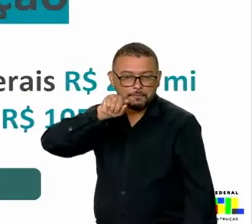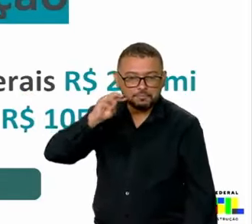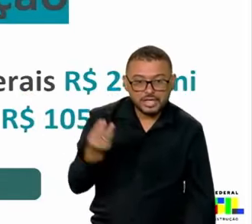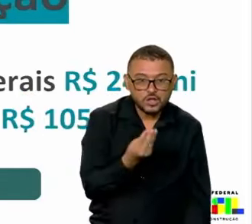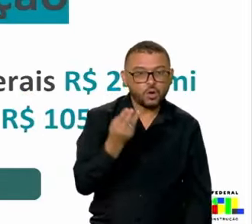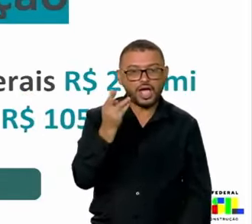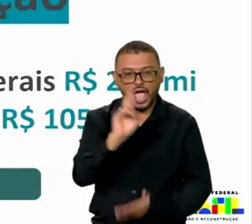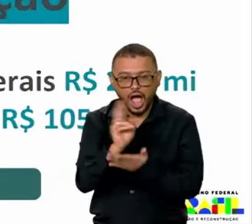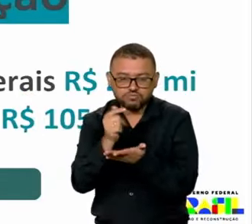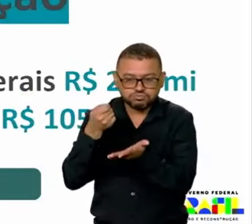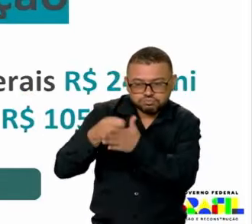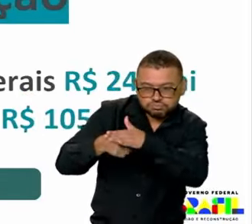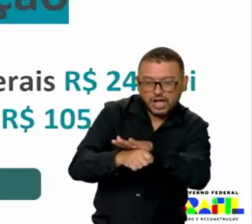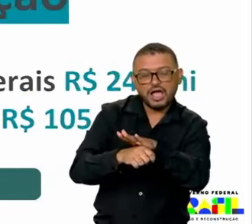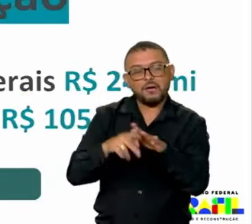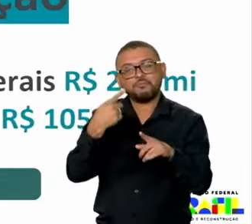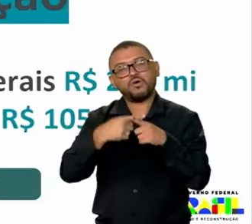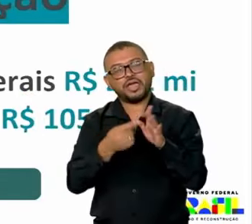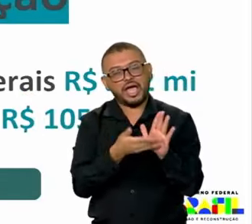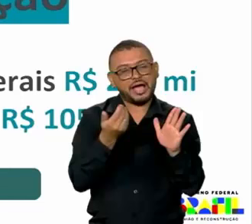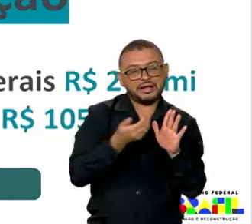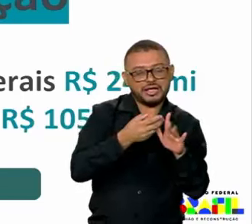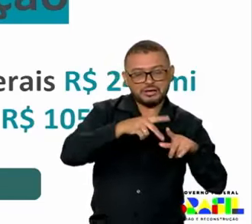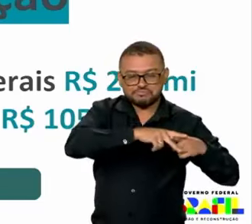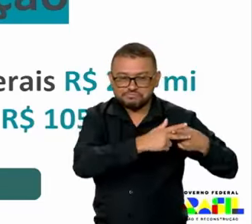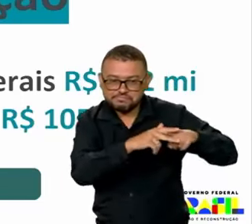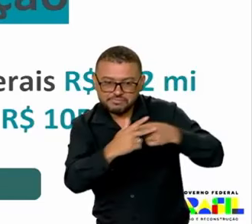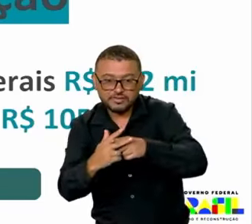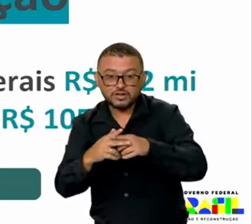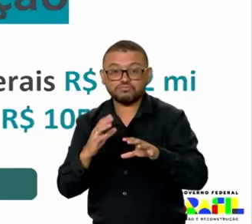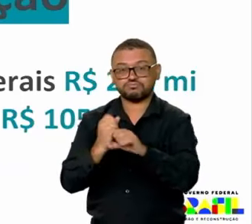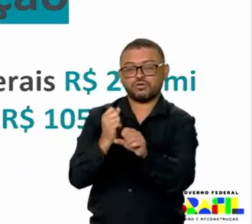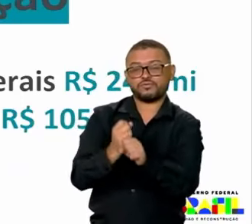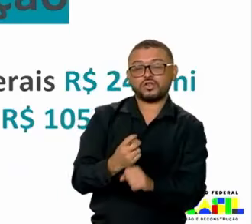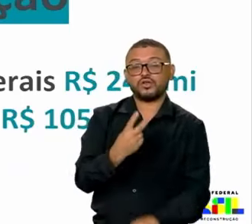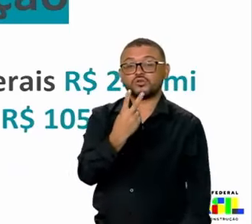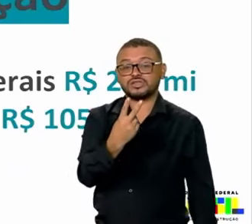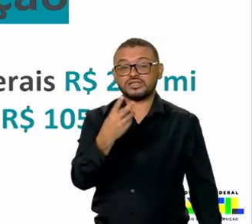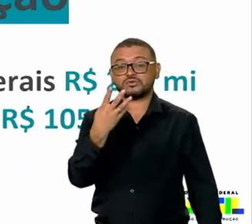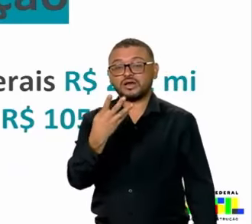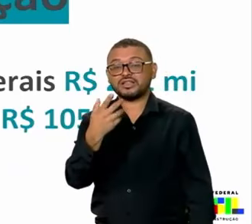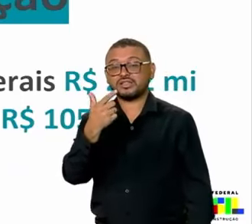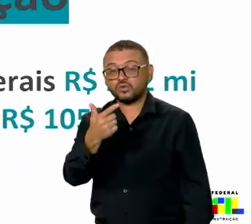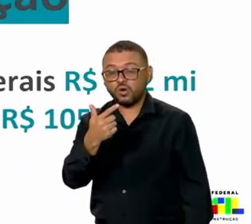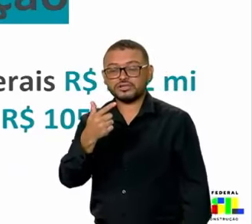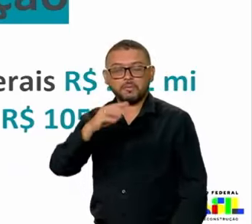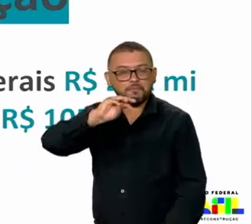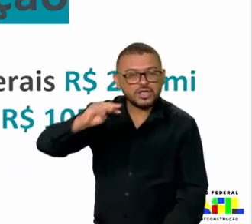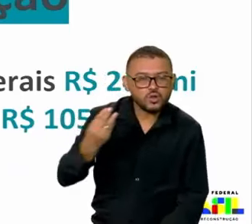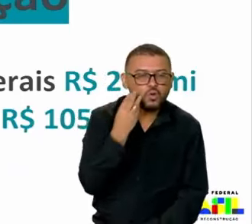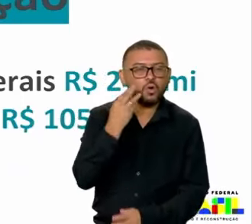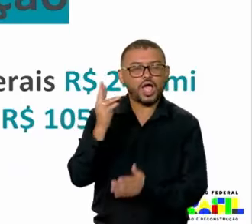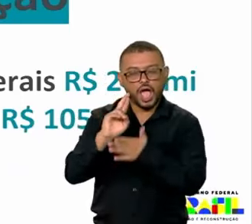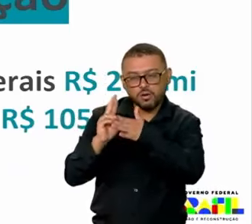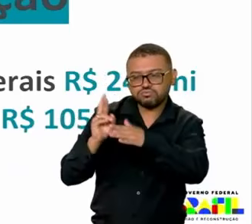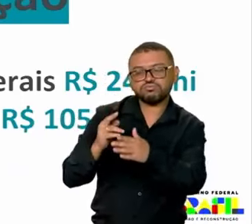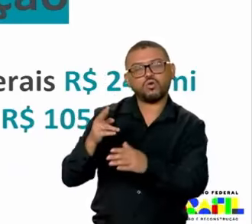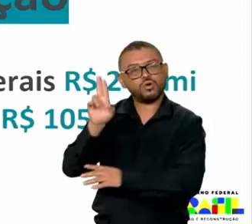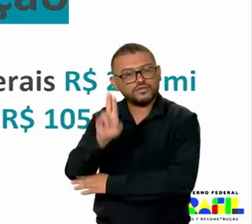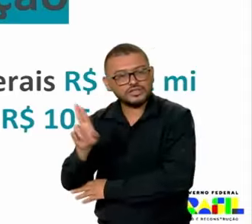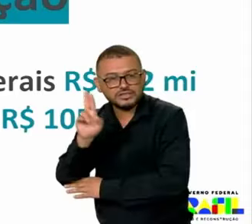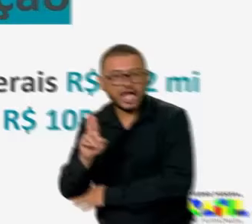os cortes realizado no ano passado sendo 242 milhões paraas universidades 105 milhões pros